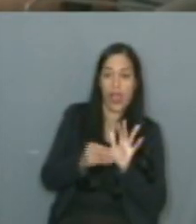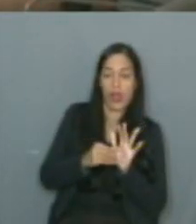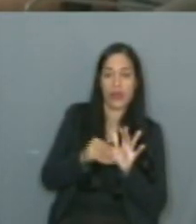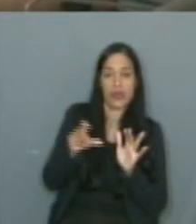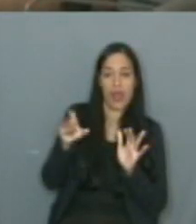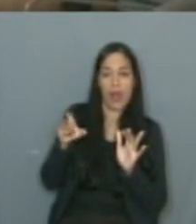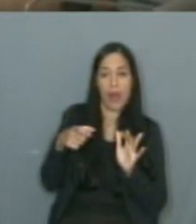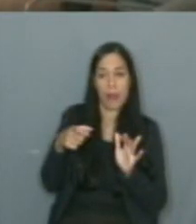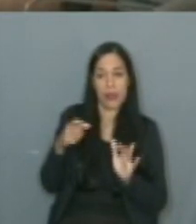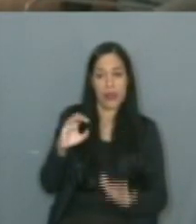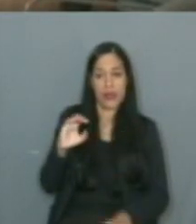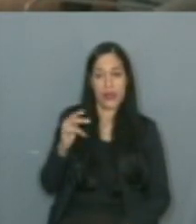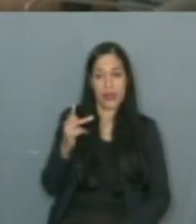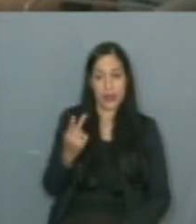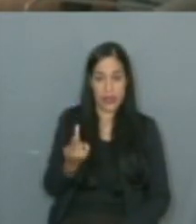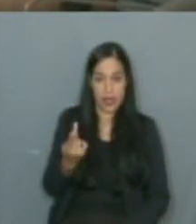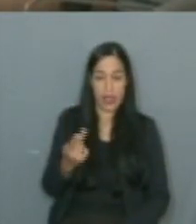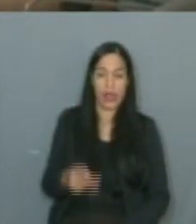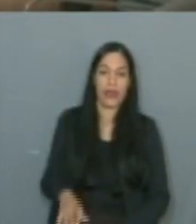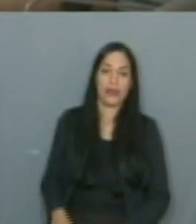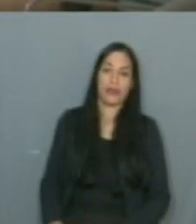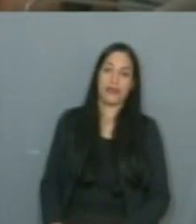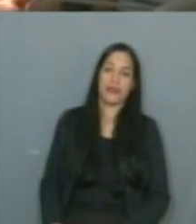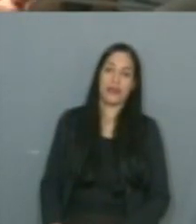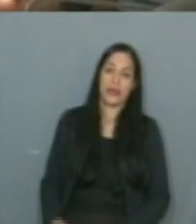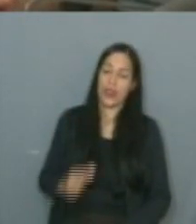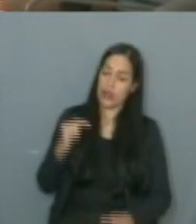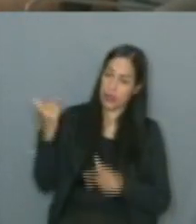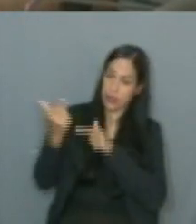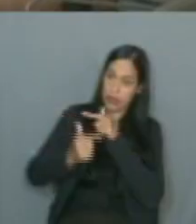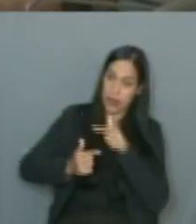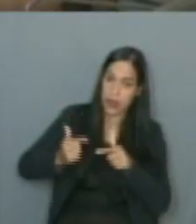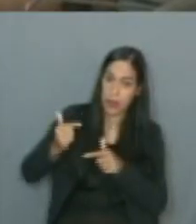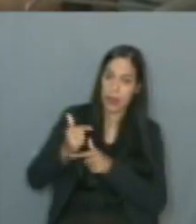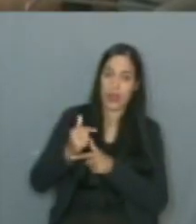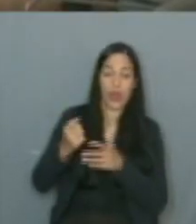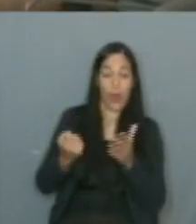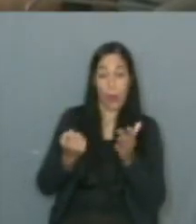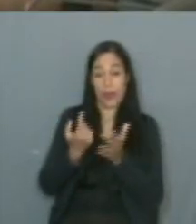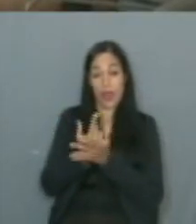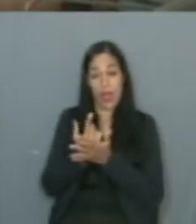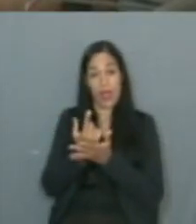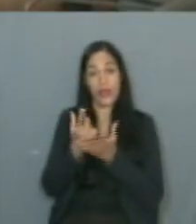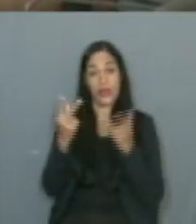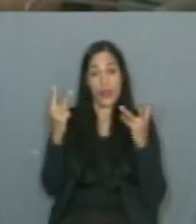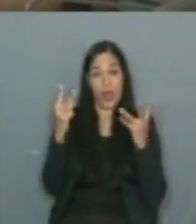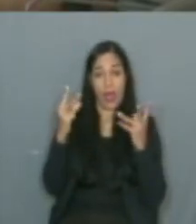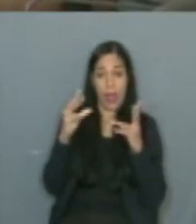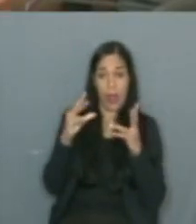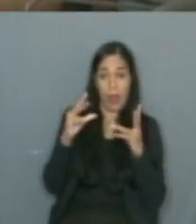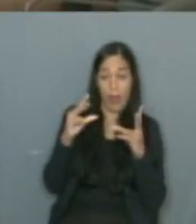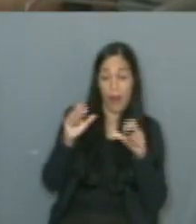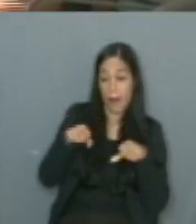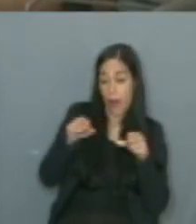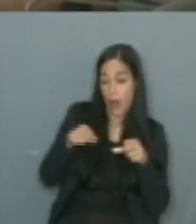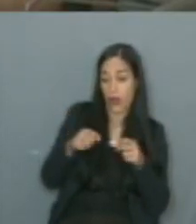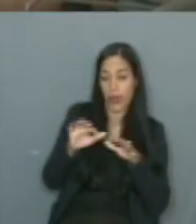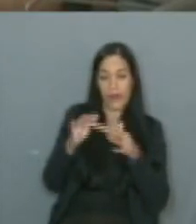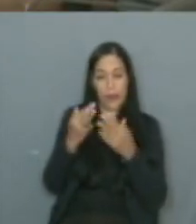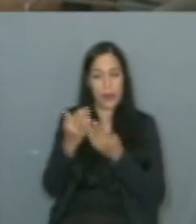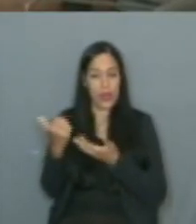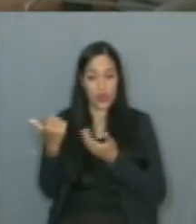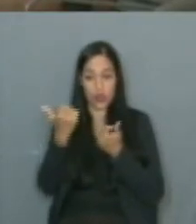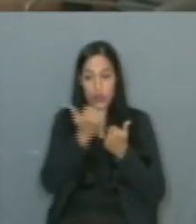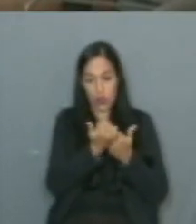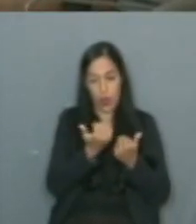habilitação. Porque os rapazes estão trabalhando, compraram a moto, conseguiram, a família ajudou, deram um jeito para ele